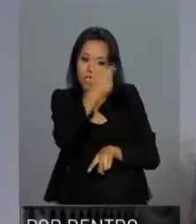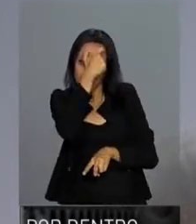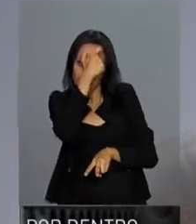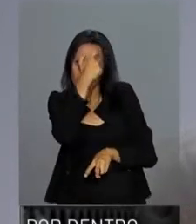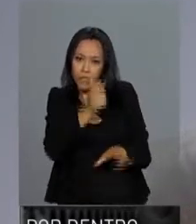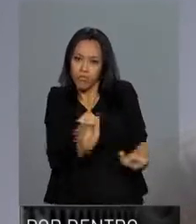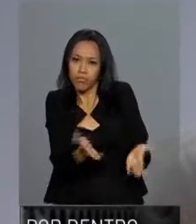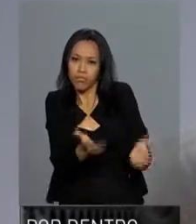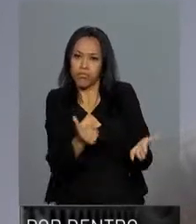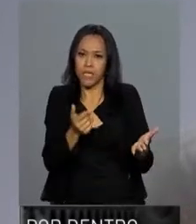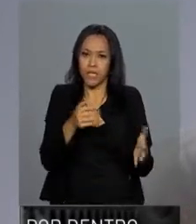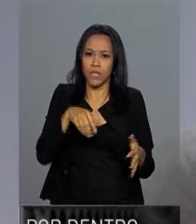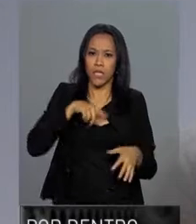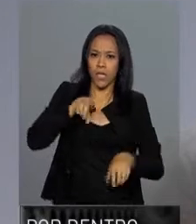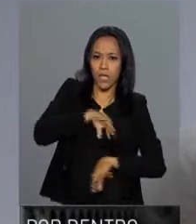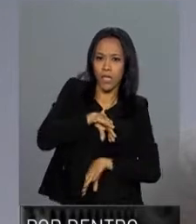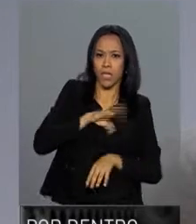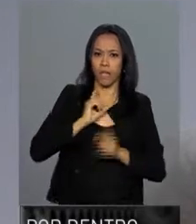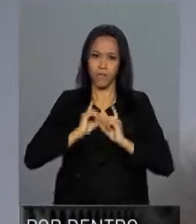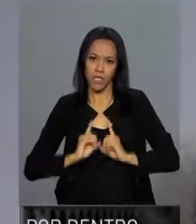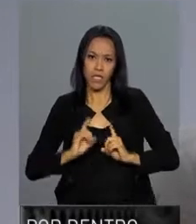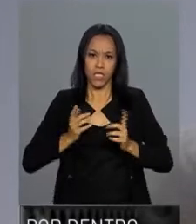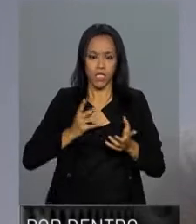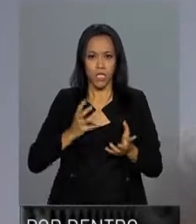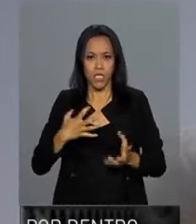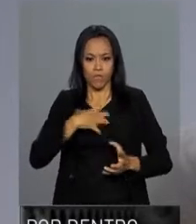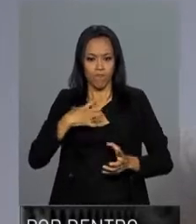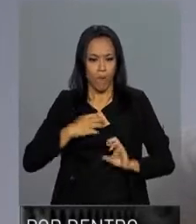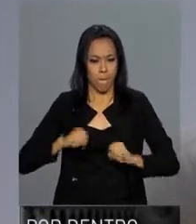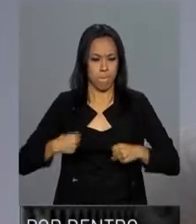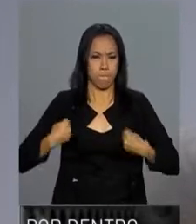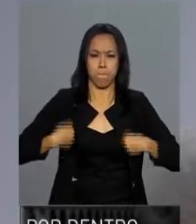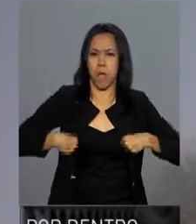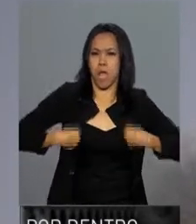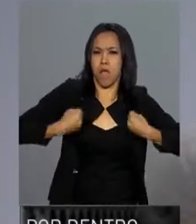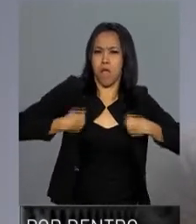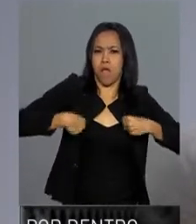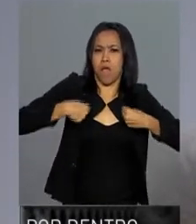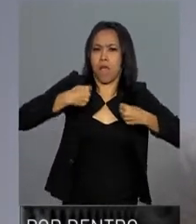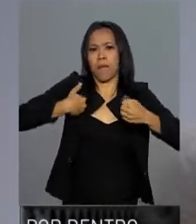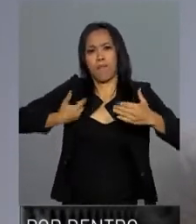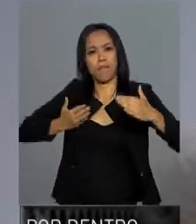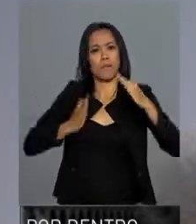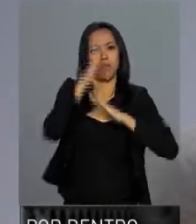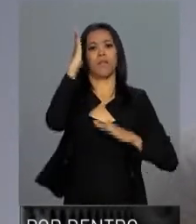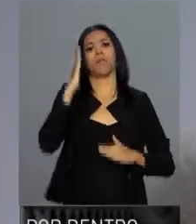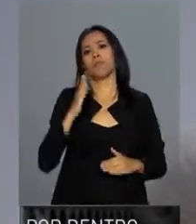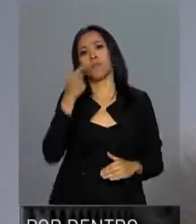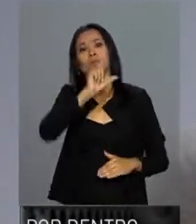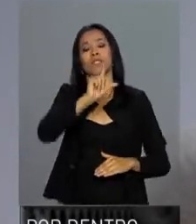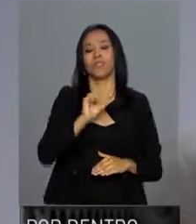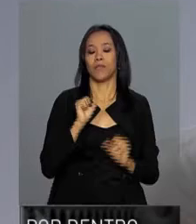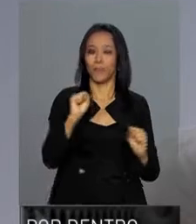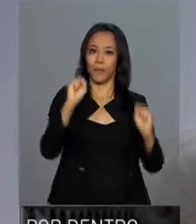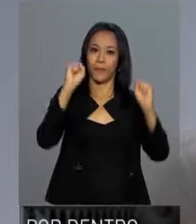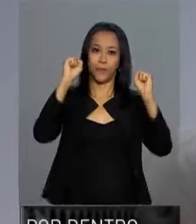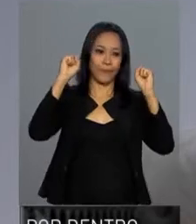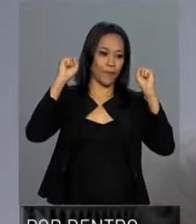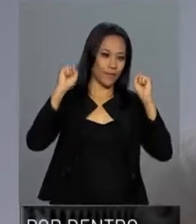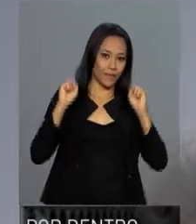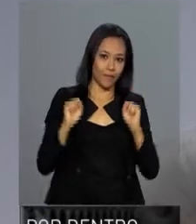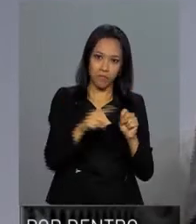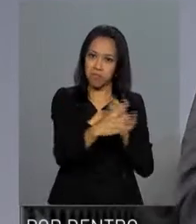que tenha lesão que sofreu o acidente o que tem qualquer tipo de lesão que e o conselho que será